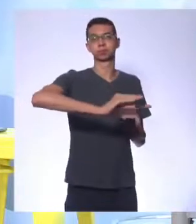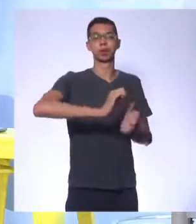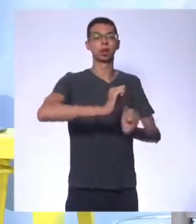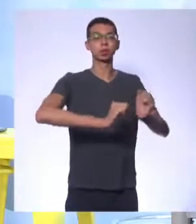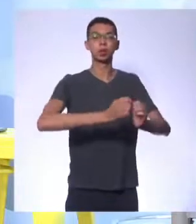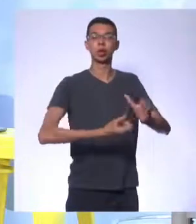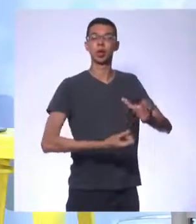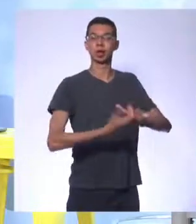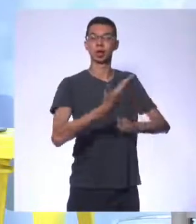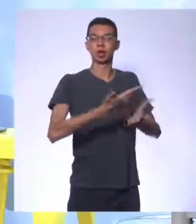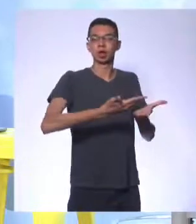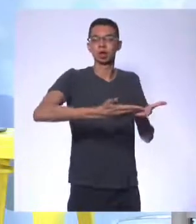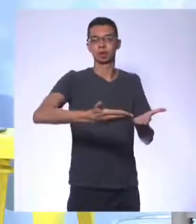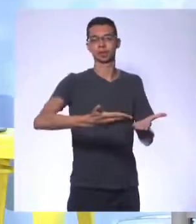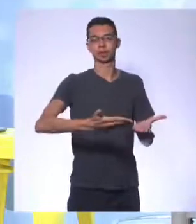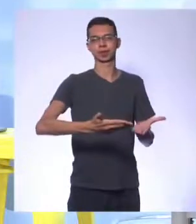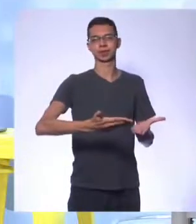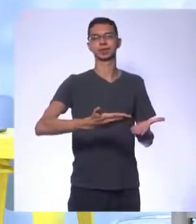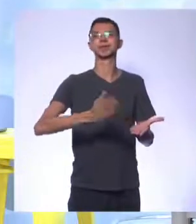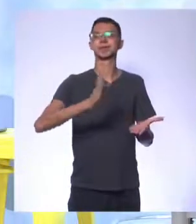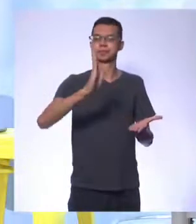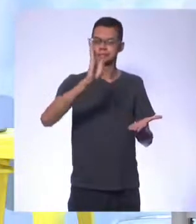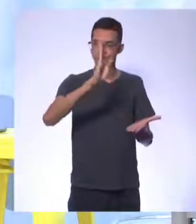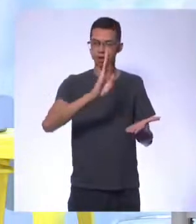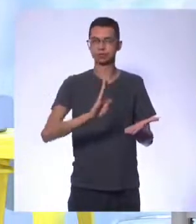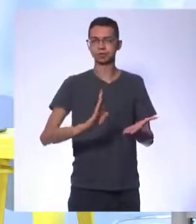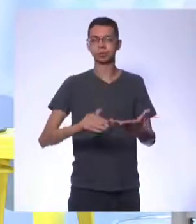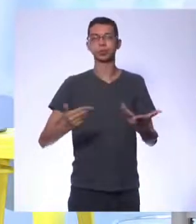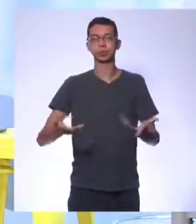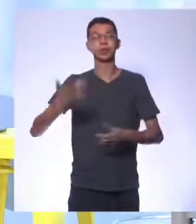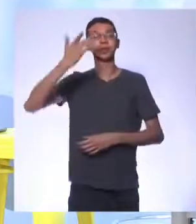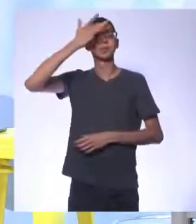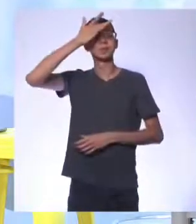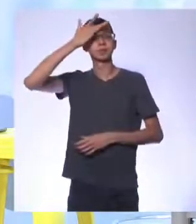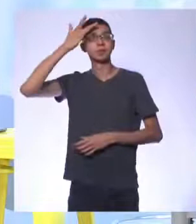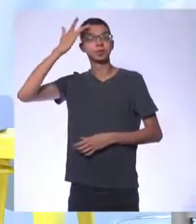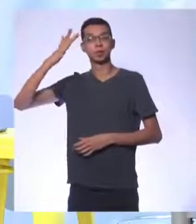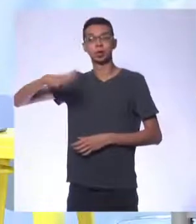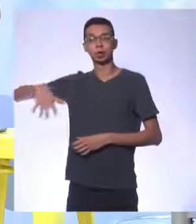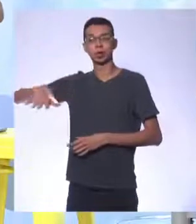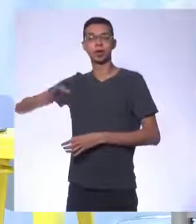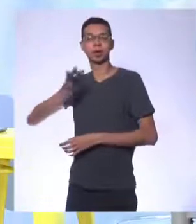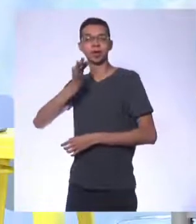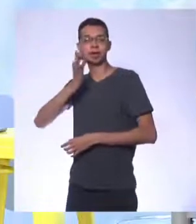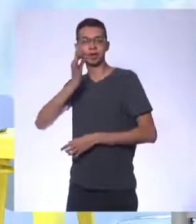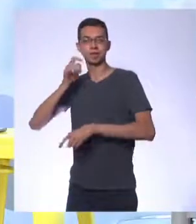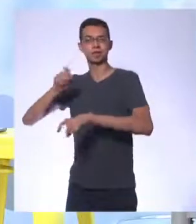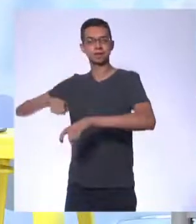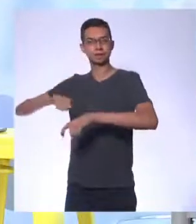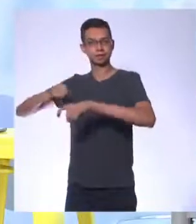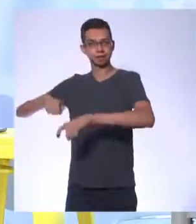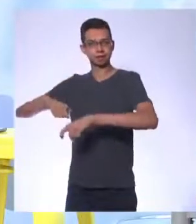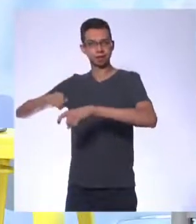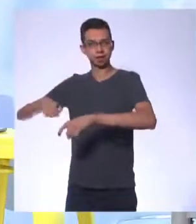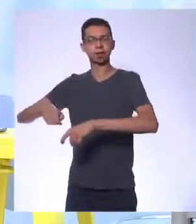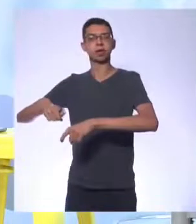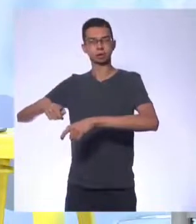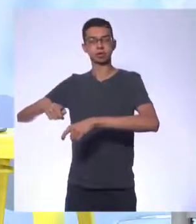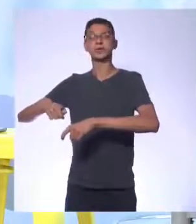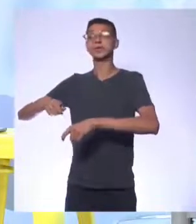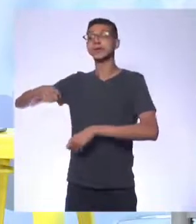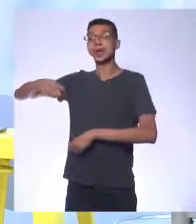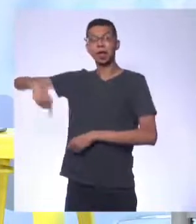no Brasil. Tanto é que muitos cafeicultores diversificavam suas atividades, construindo empresas,